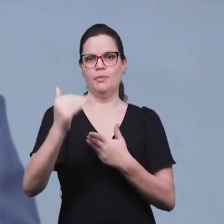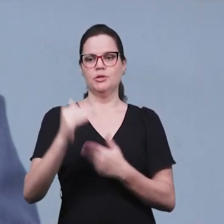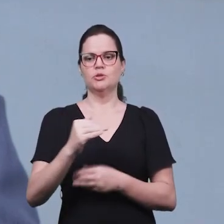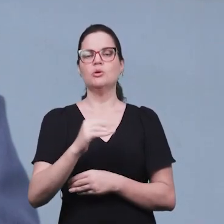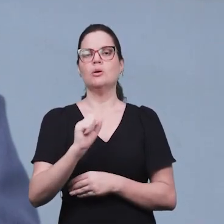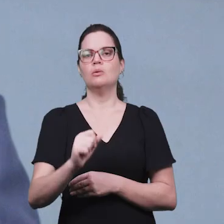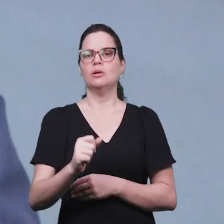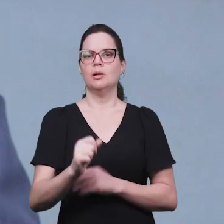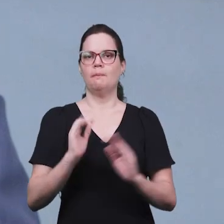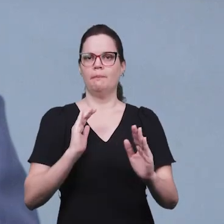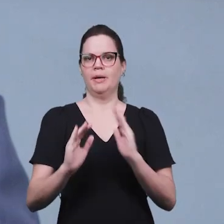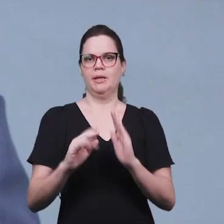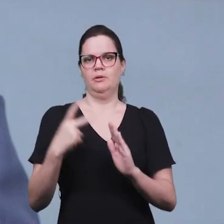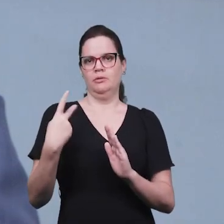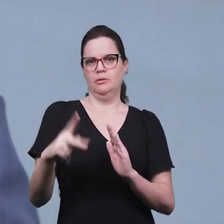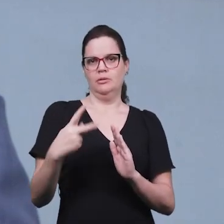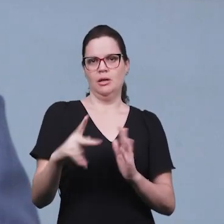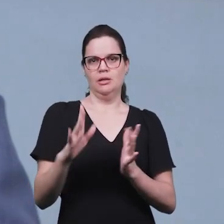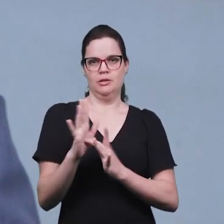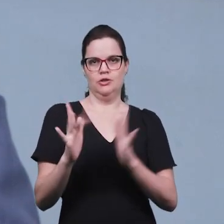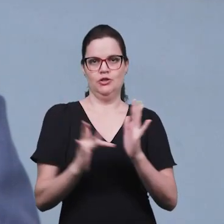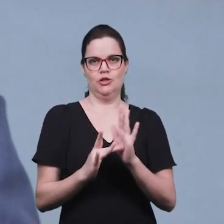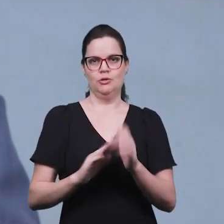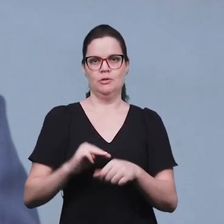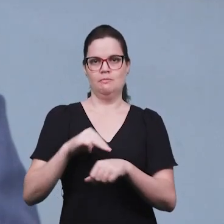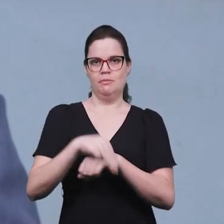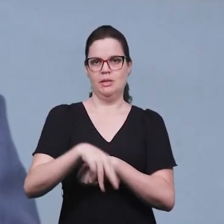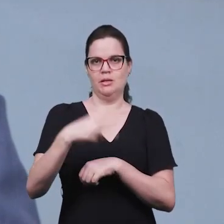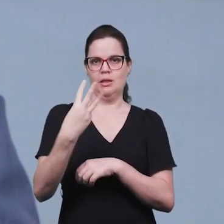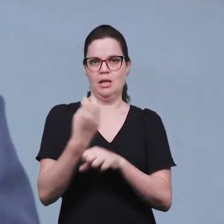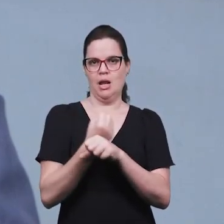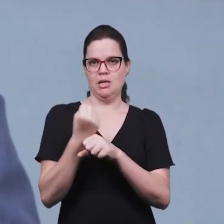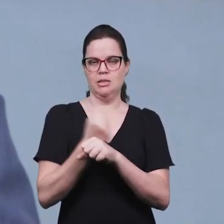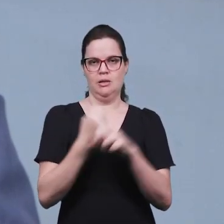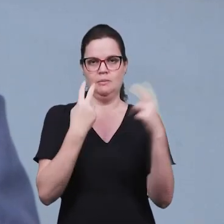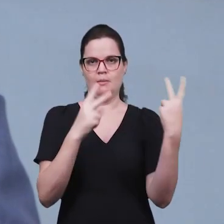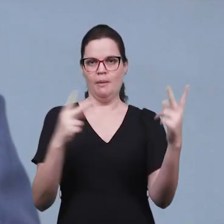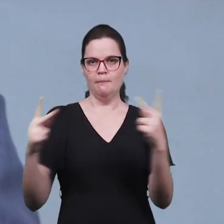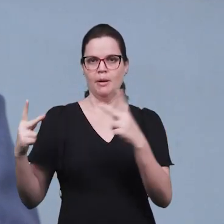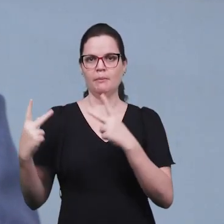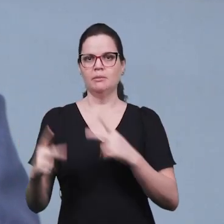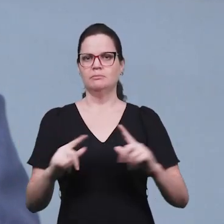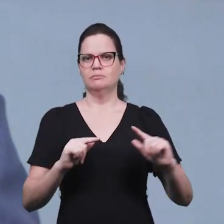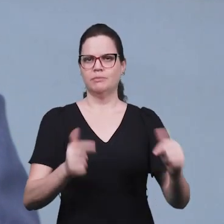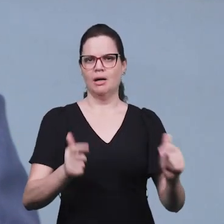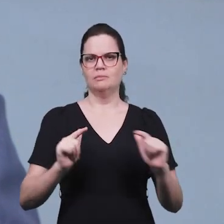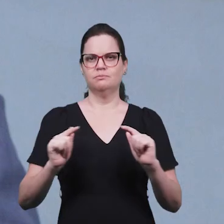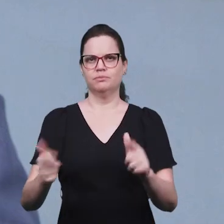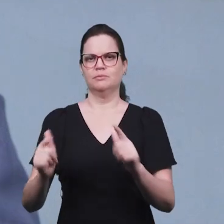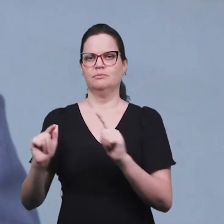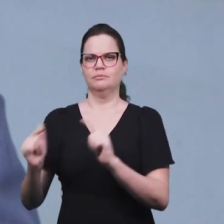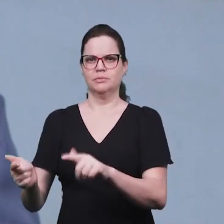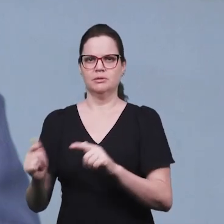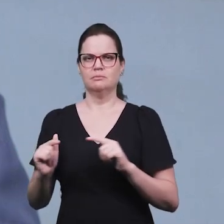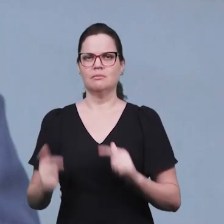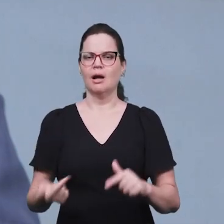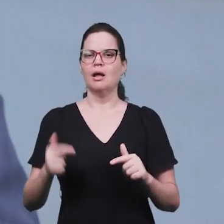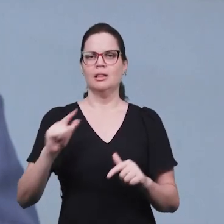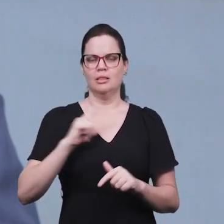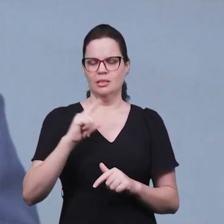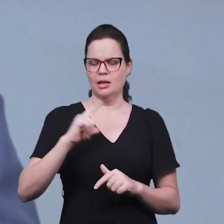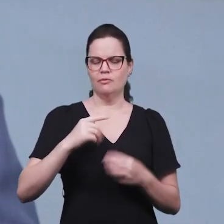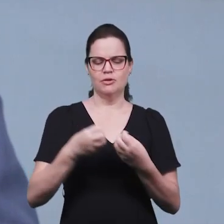o ministério público do Senhor Jesus aqui na Terra, que foram 3 anos, ministério muito intenso, de muitas operações, de